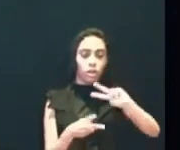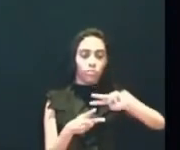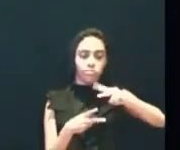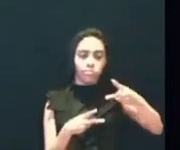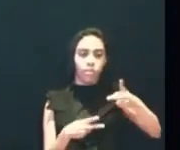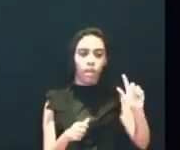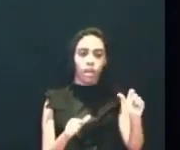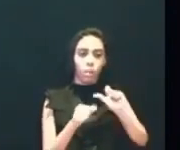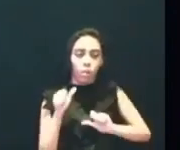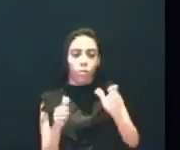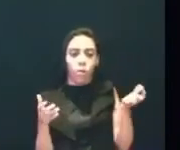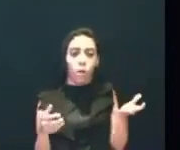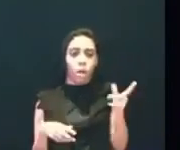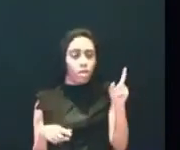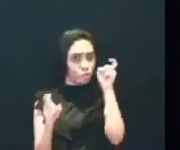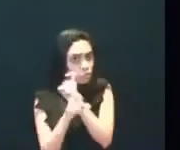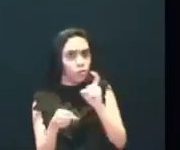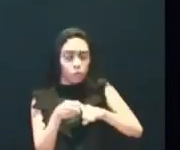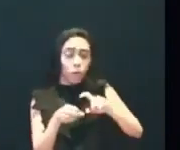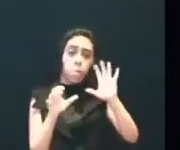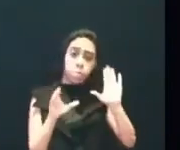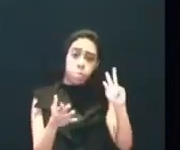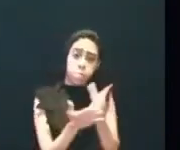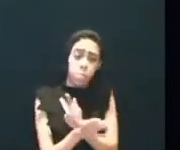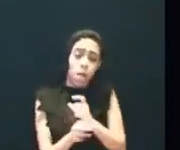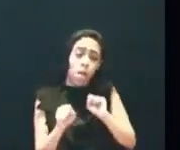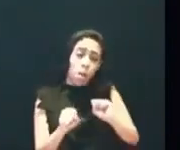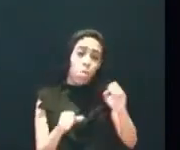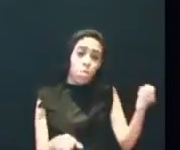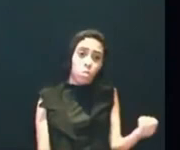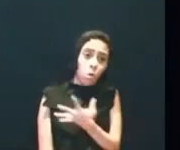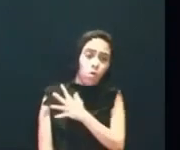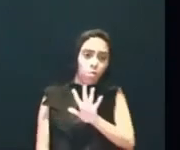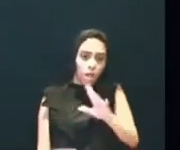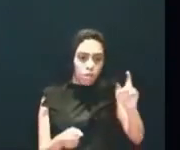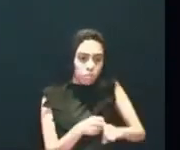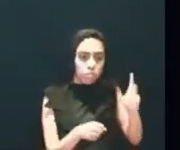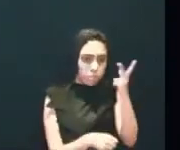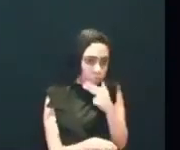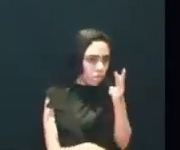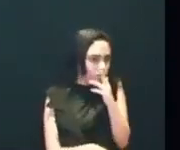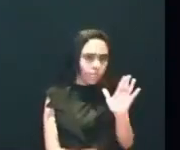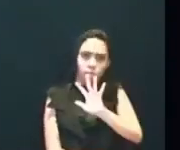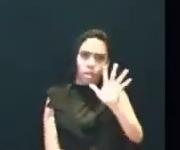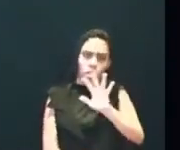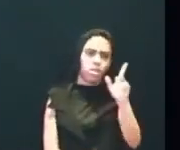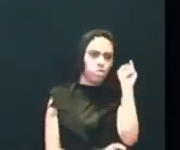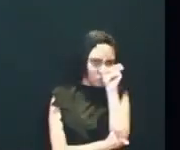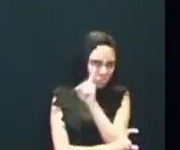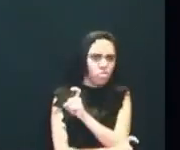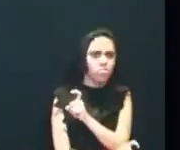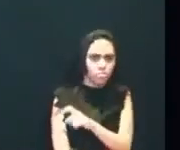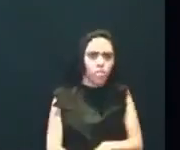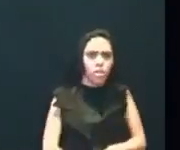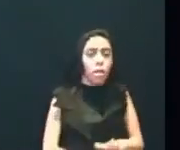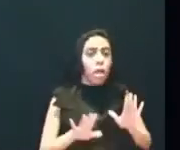halogênico, dificilmente ela volta. Pode até ser uma nova leucemia, mas não a mesma leucemia, é pouco provável.